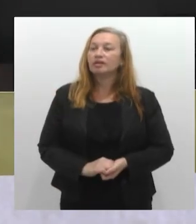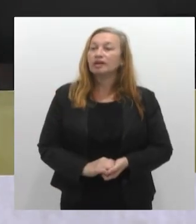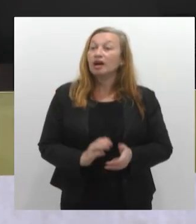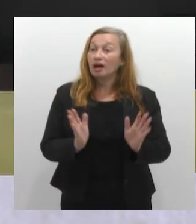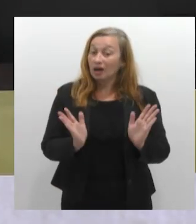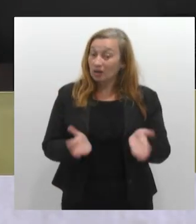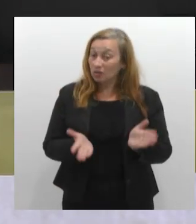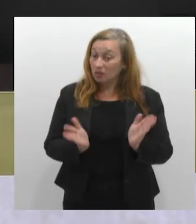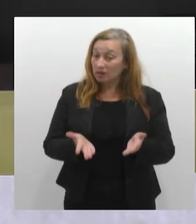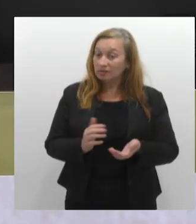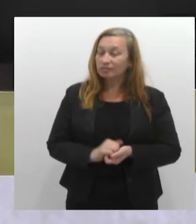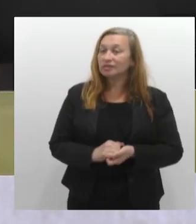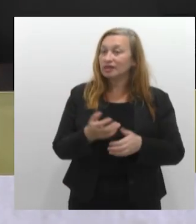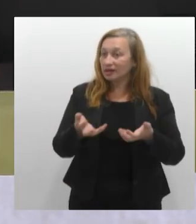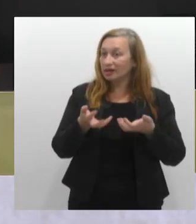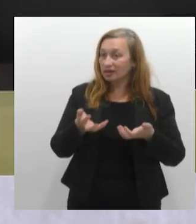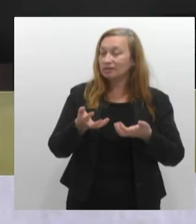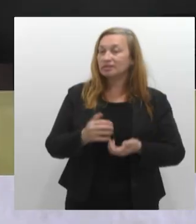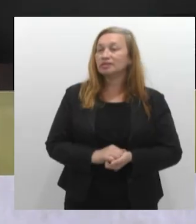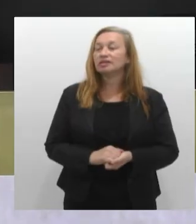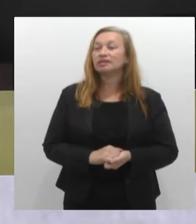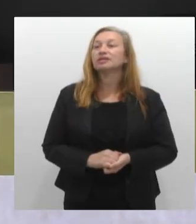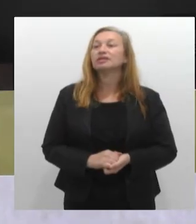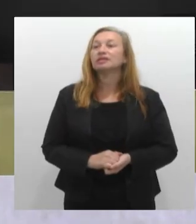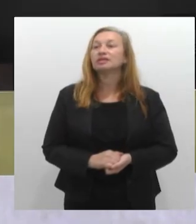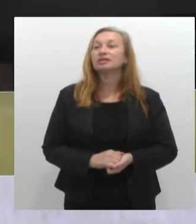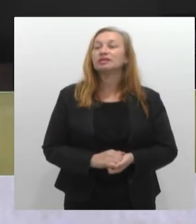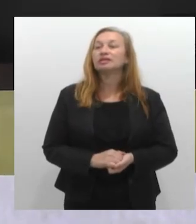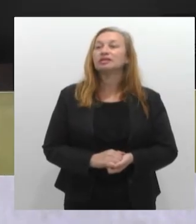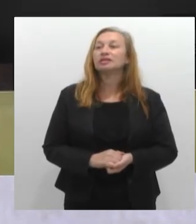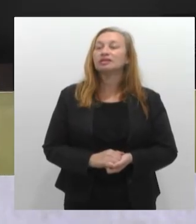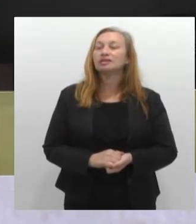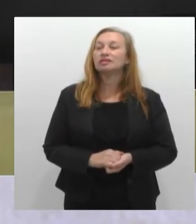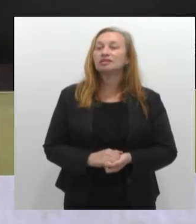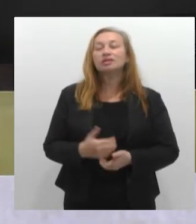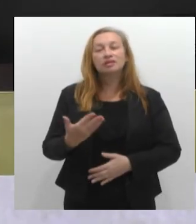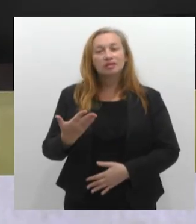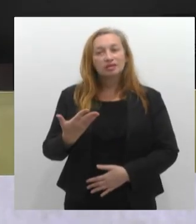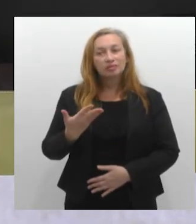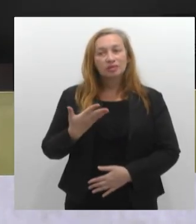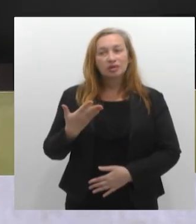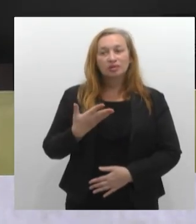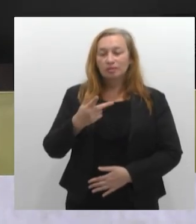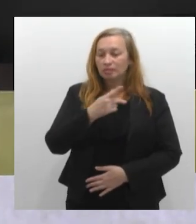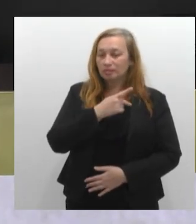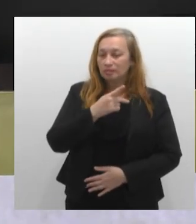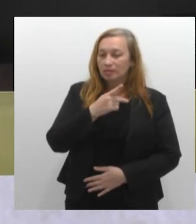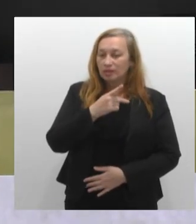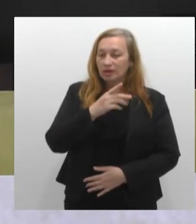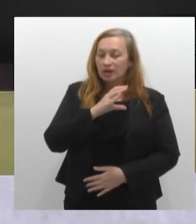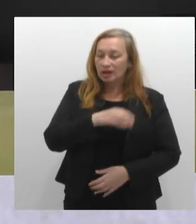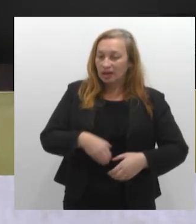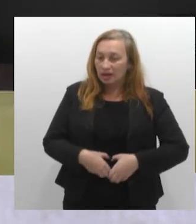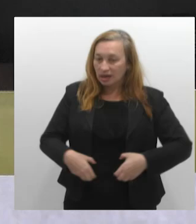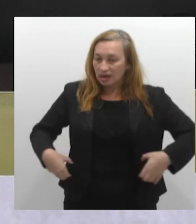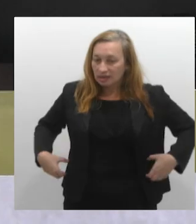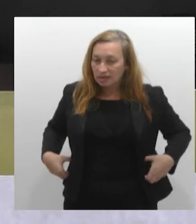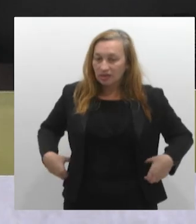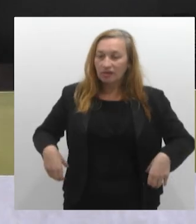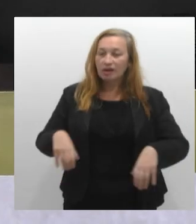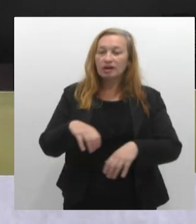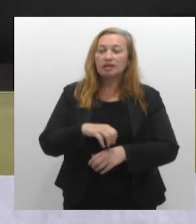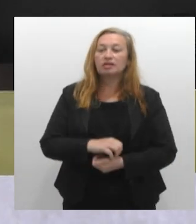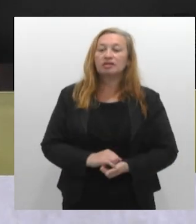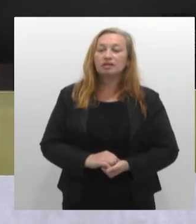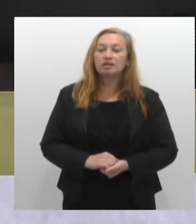agora quero passar a palavra ao nosso querido pastor, nosso cardeal, arcebispo do Rio de